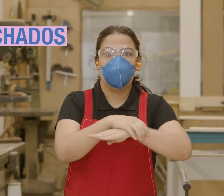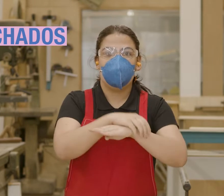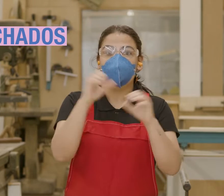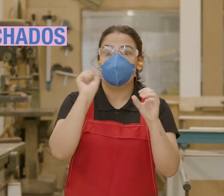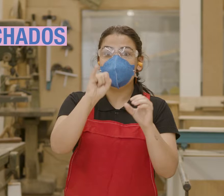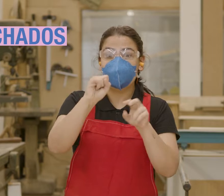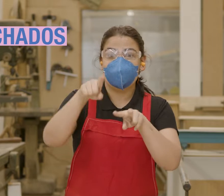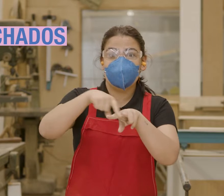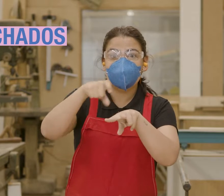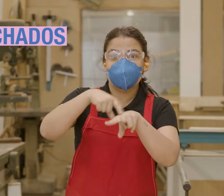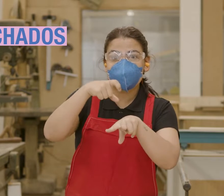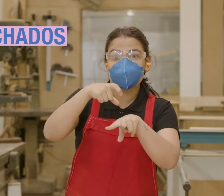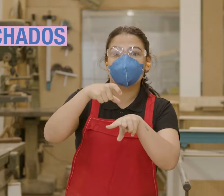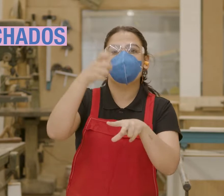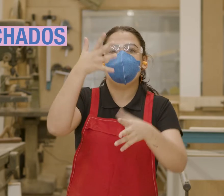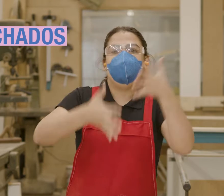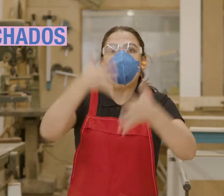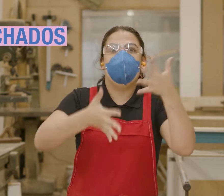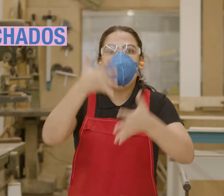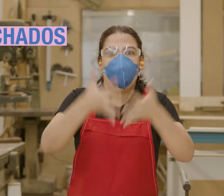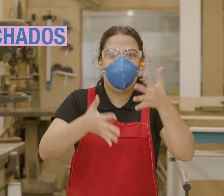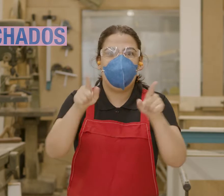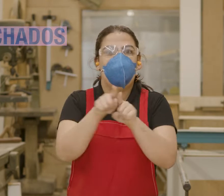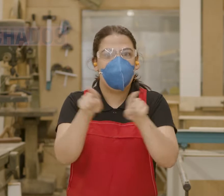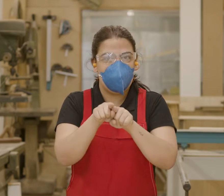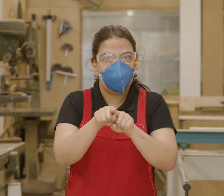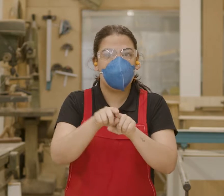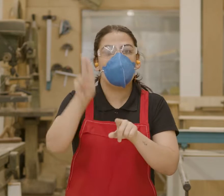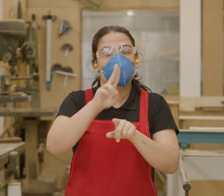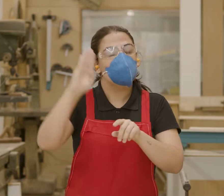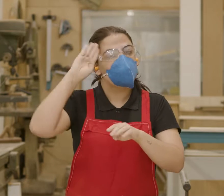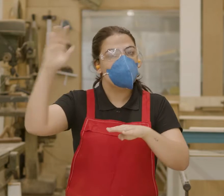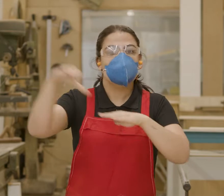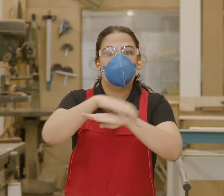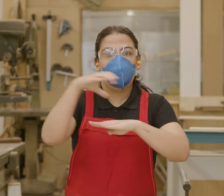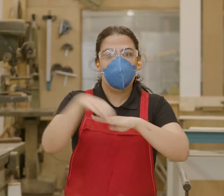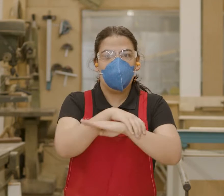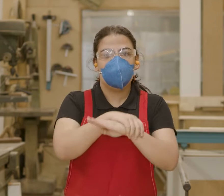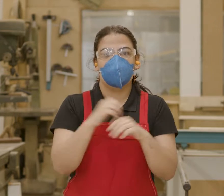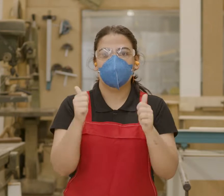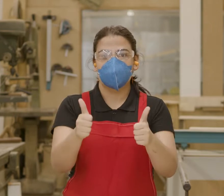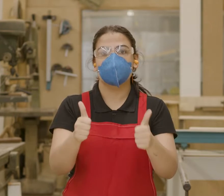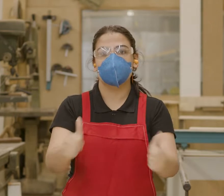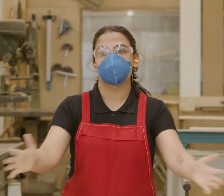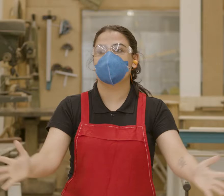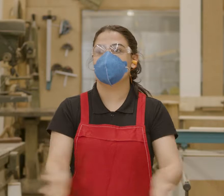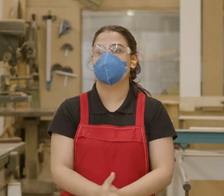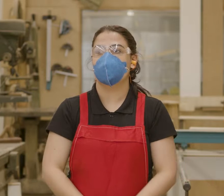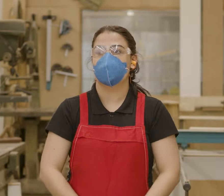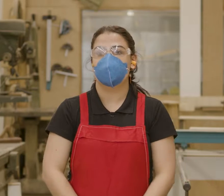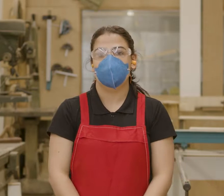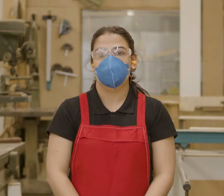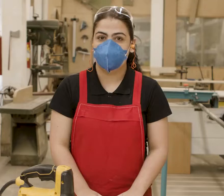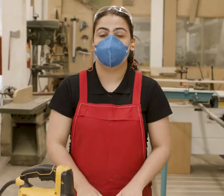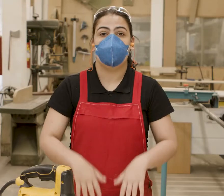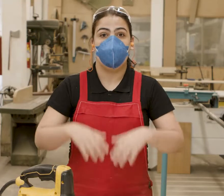também, além de sapatos fechados, para evitar que resíduos desconfortáveis nos atrapalhem.